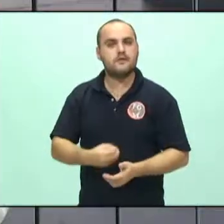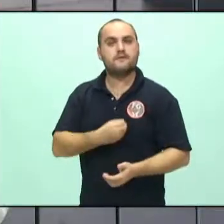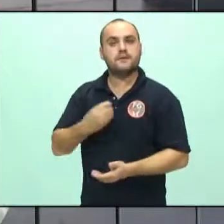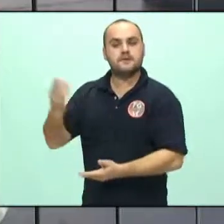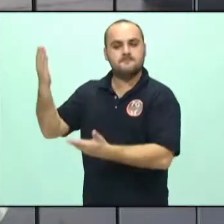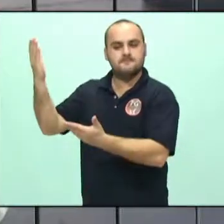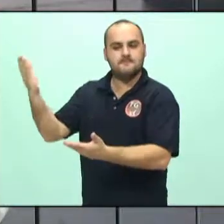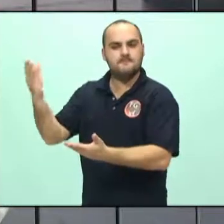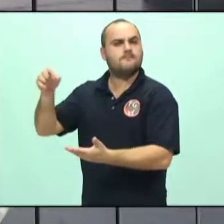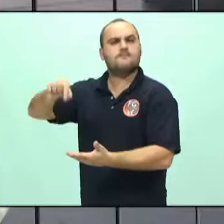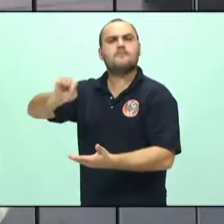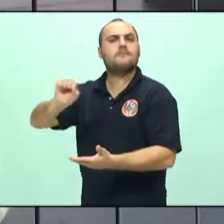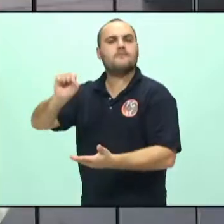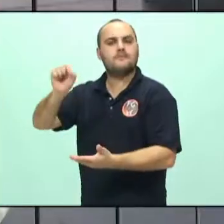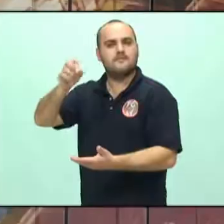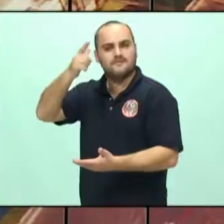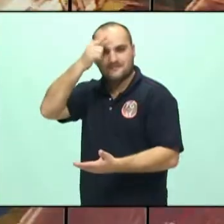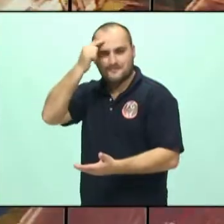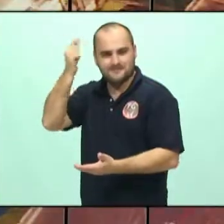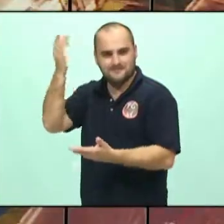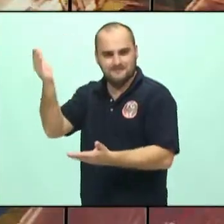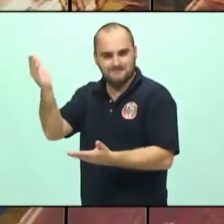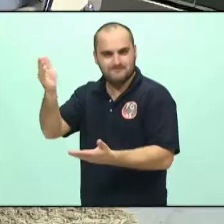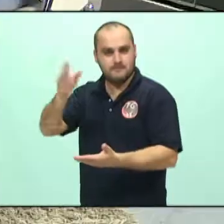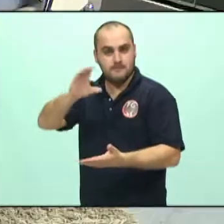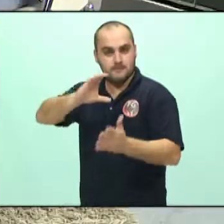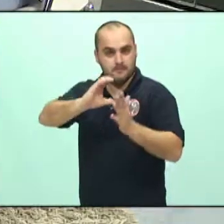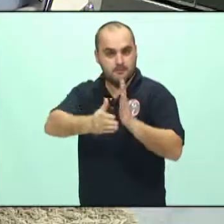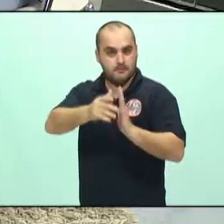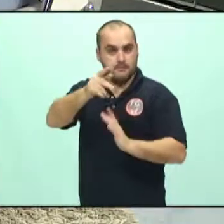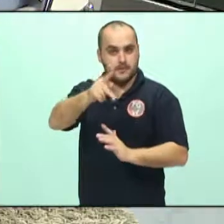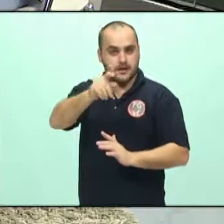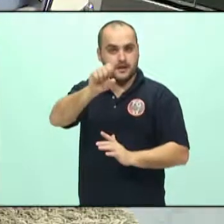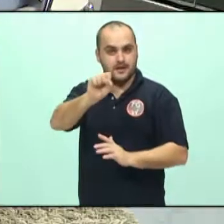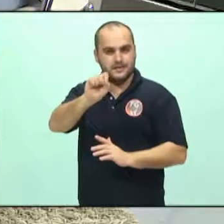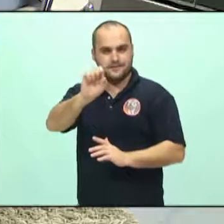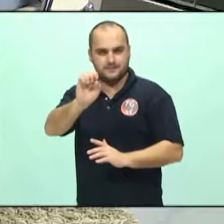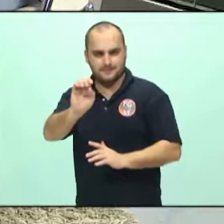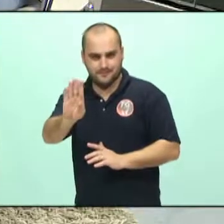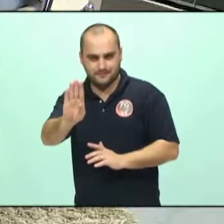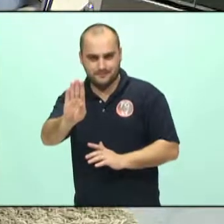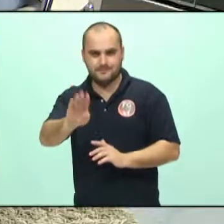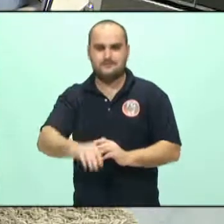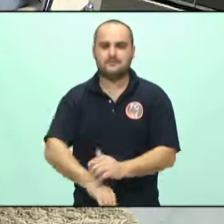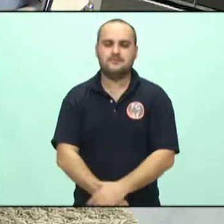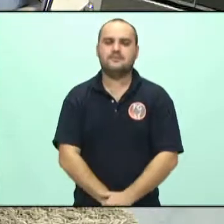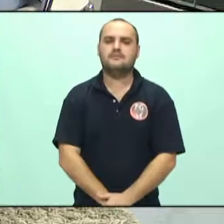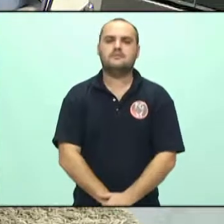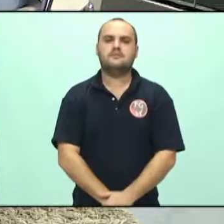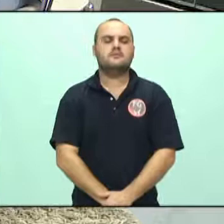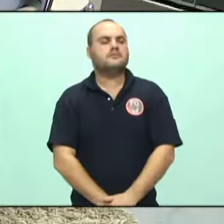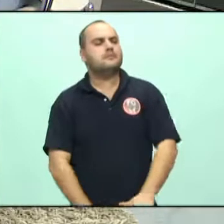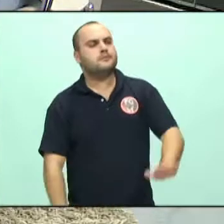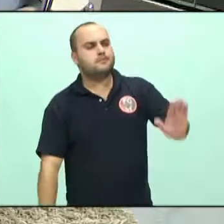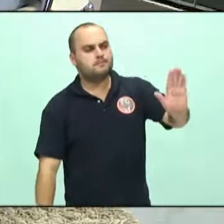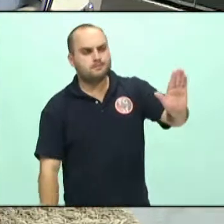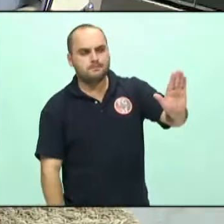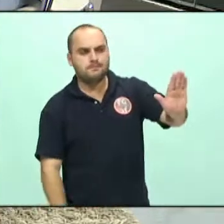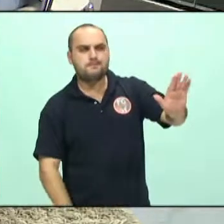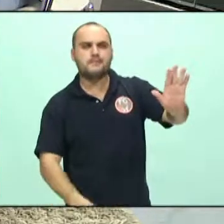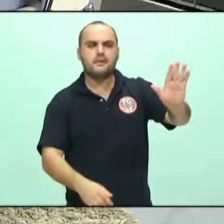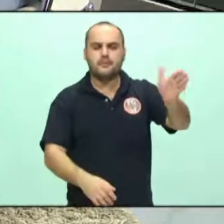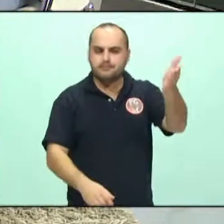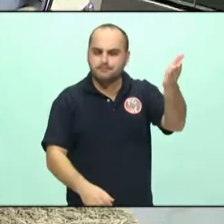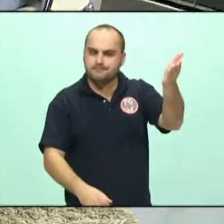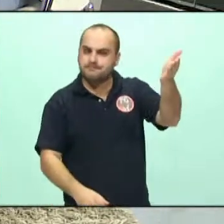Rubens Angioletti, do PSB. Vereador, há dias foi realizado nesta